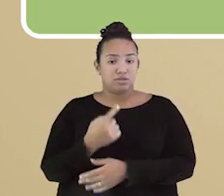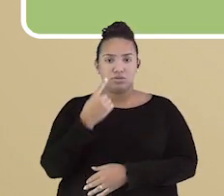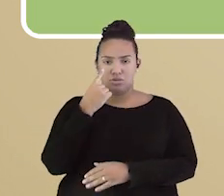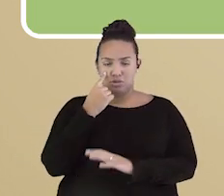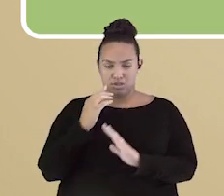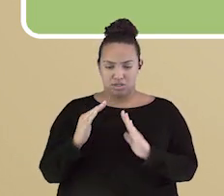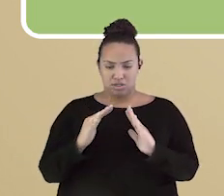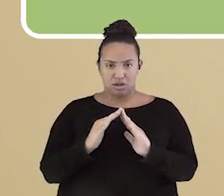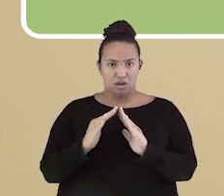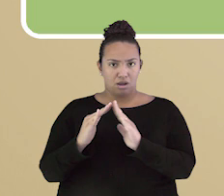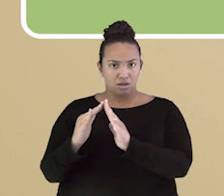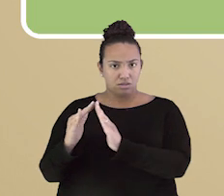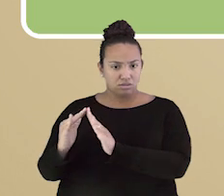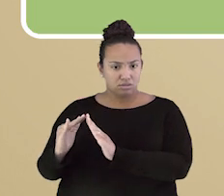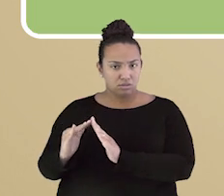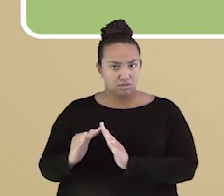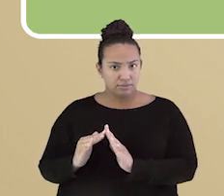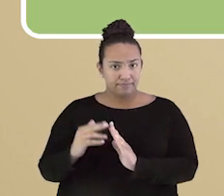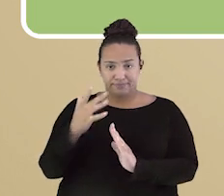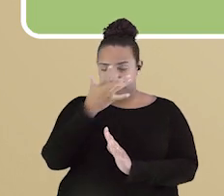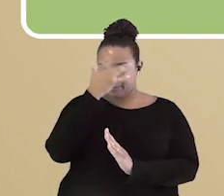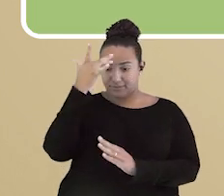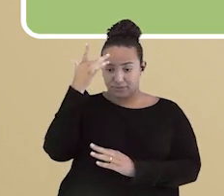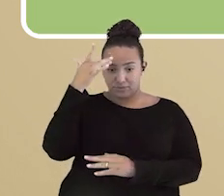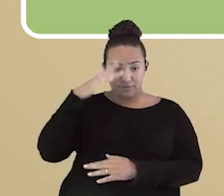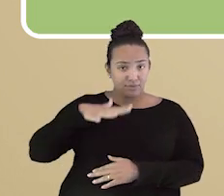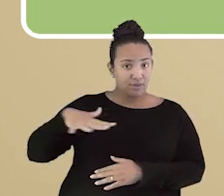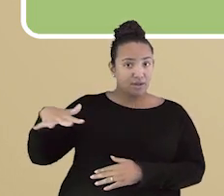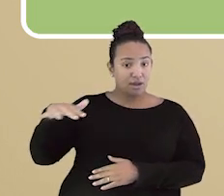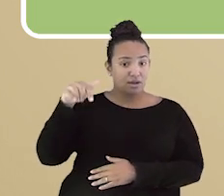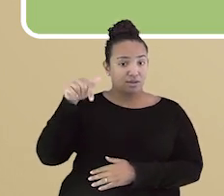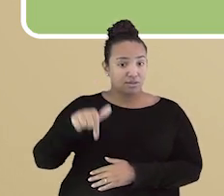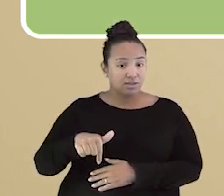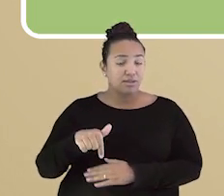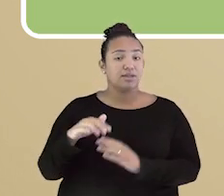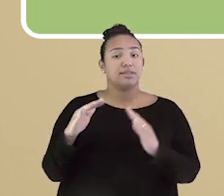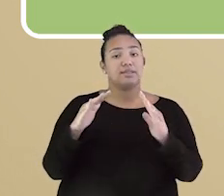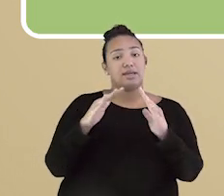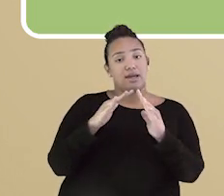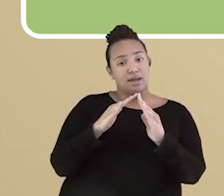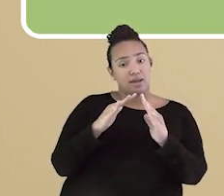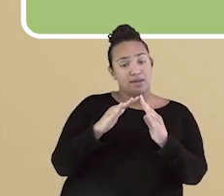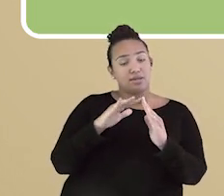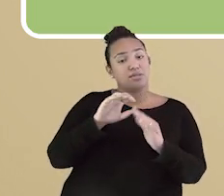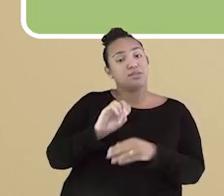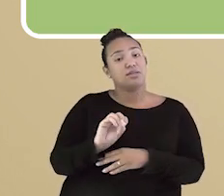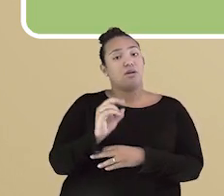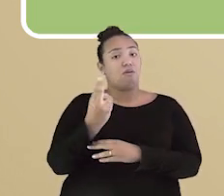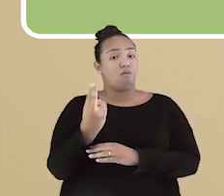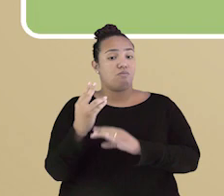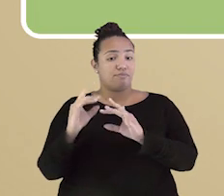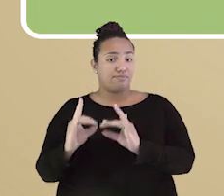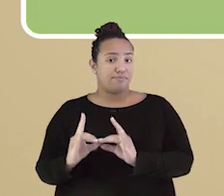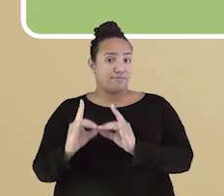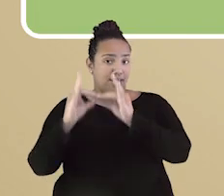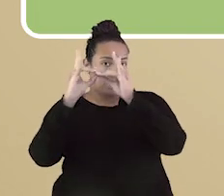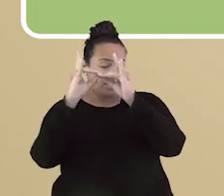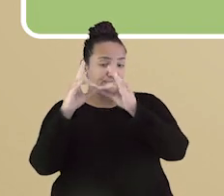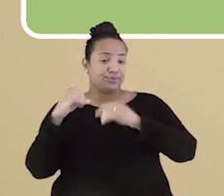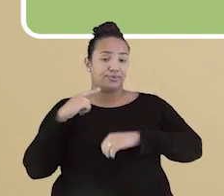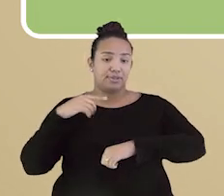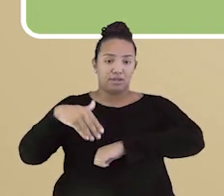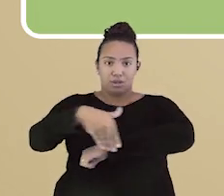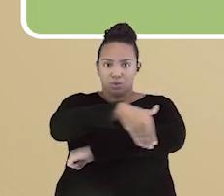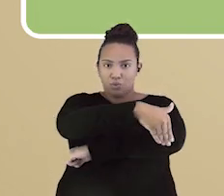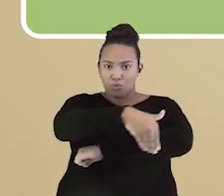As pessoas que vivem nesse espaço moram em casas e prédios. As ruas são de asfalto e passam